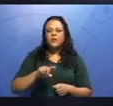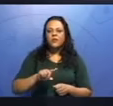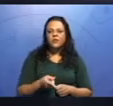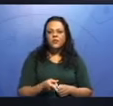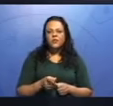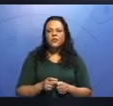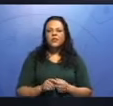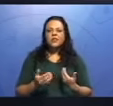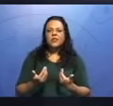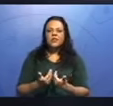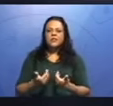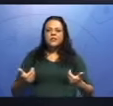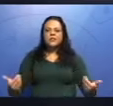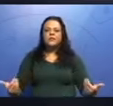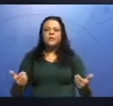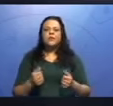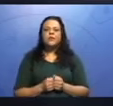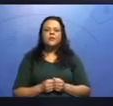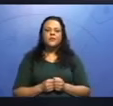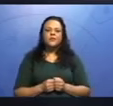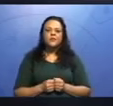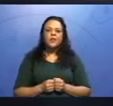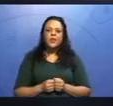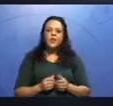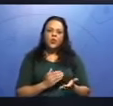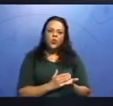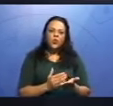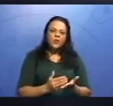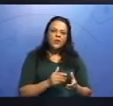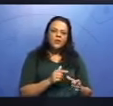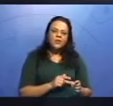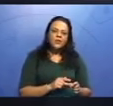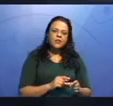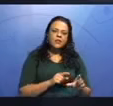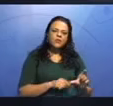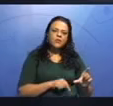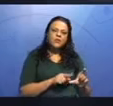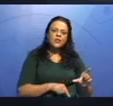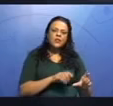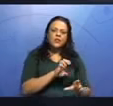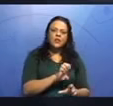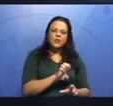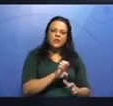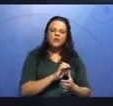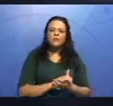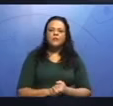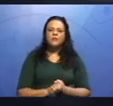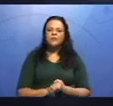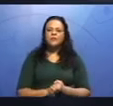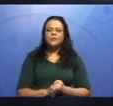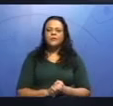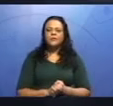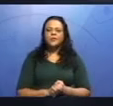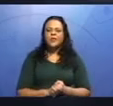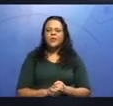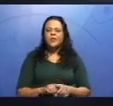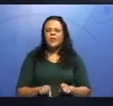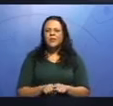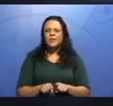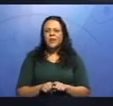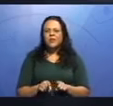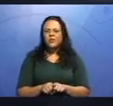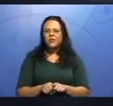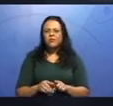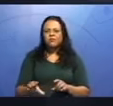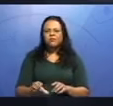também separa orações iniciadas por e. Quando essa conjunção é repetida, a fim de dar ideia de acumulação de